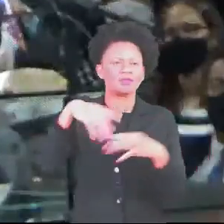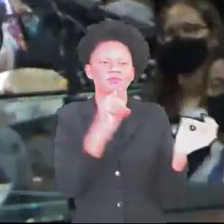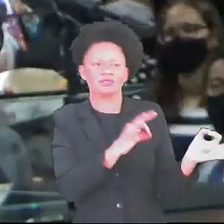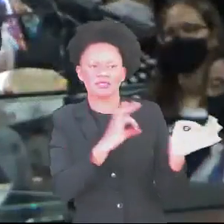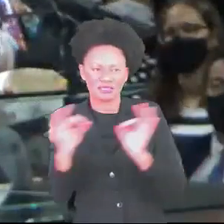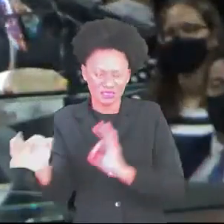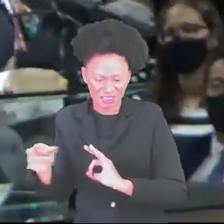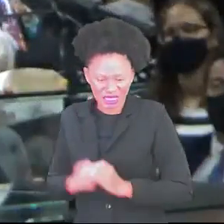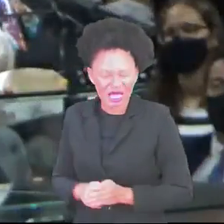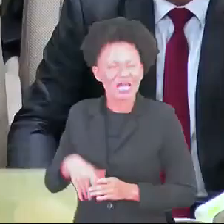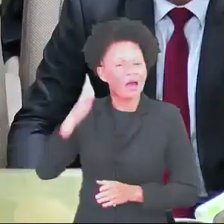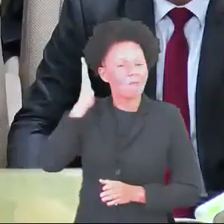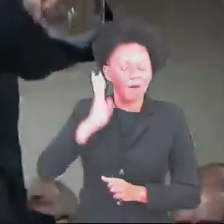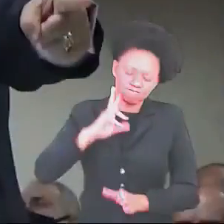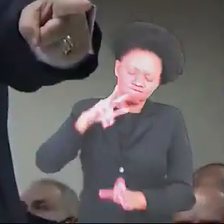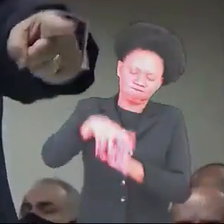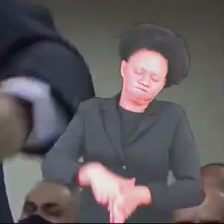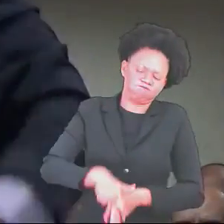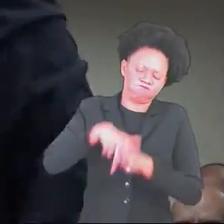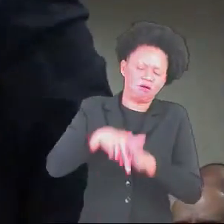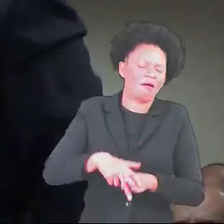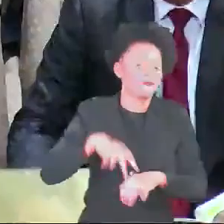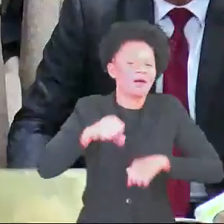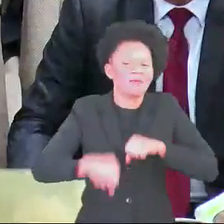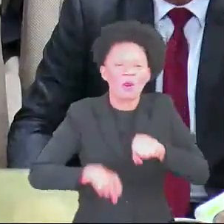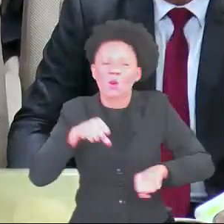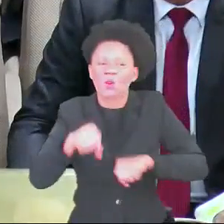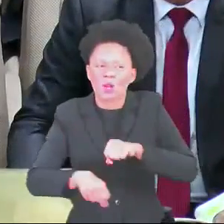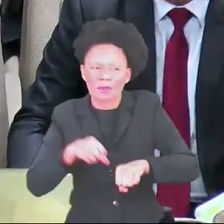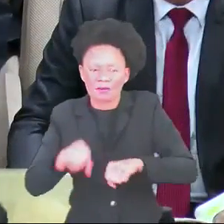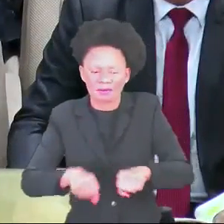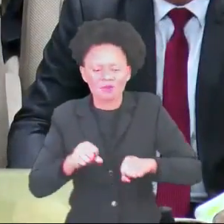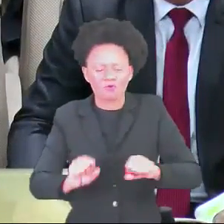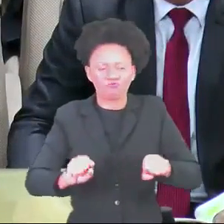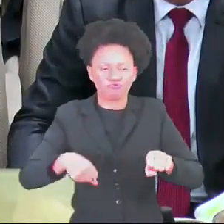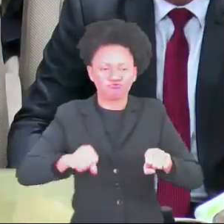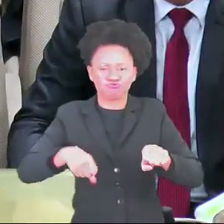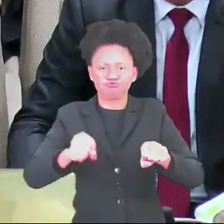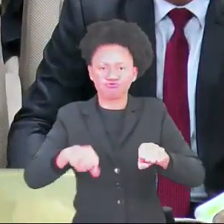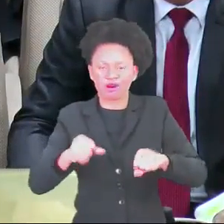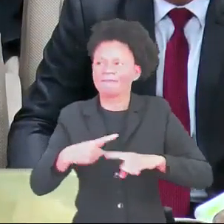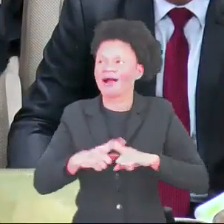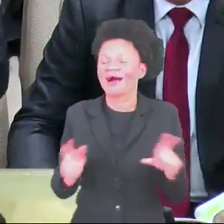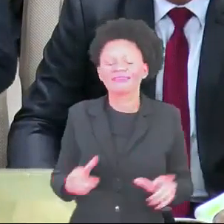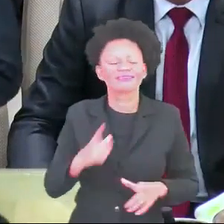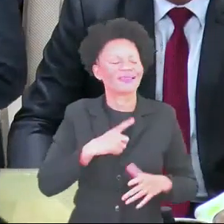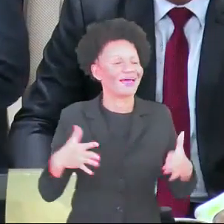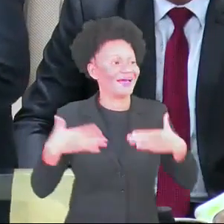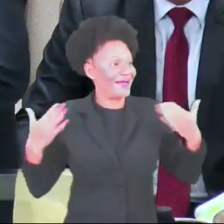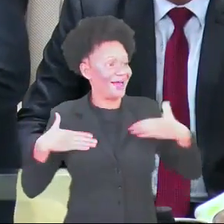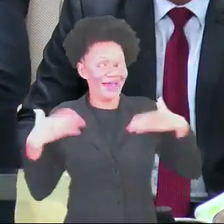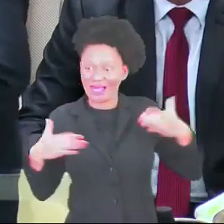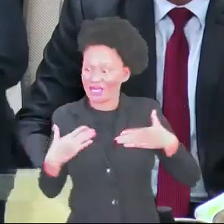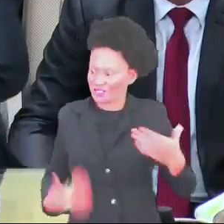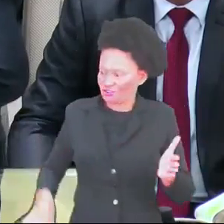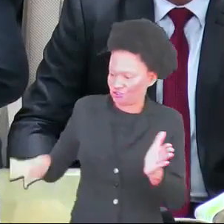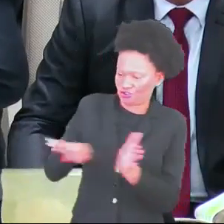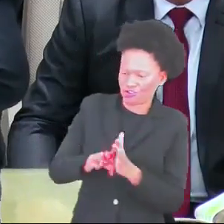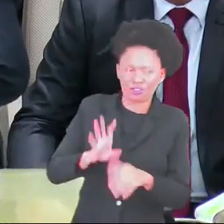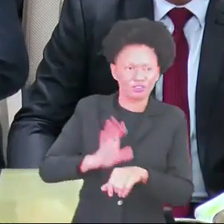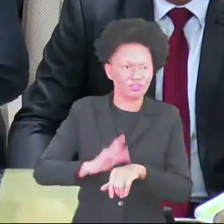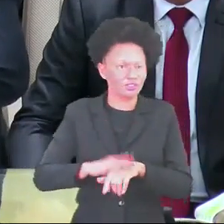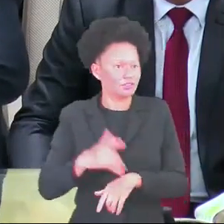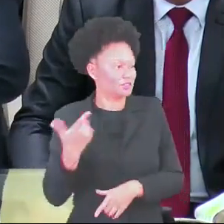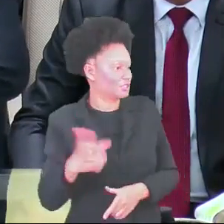lombos de jumento, andavam em bicicleta e em lambreta, mas eles tinham alegria. Quando chegava doença, que não